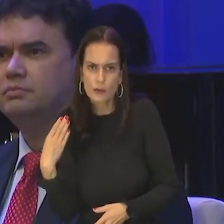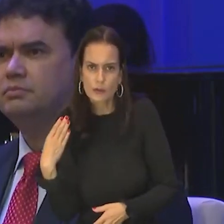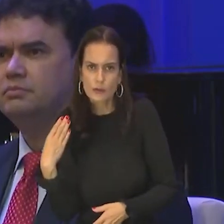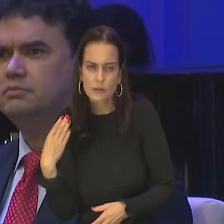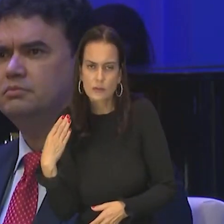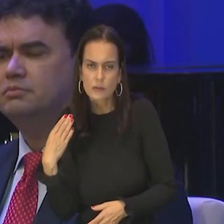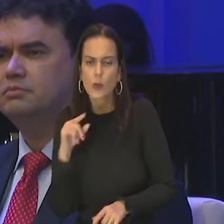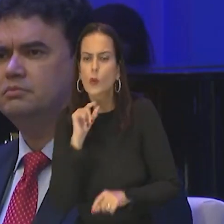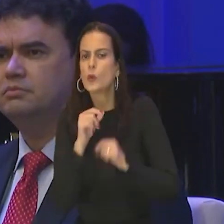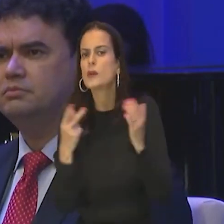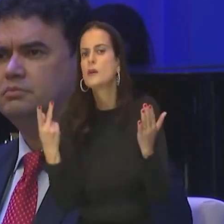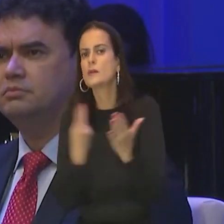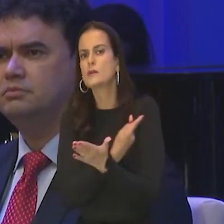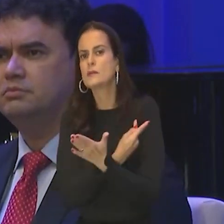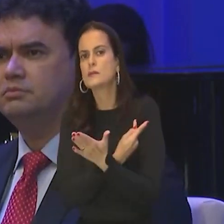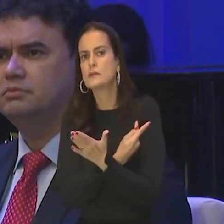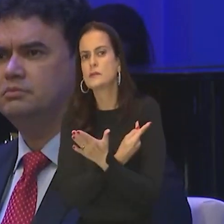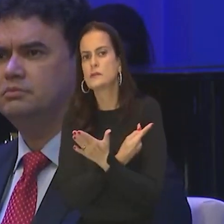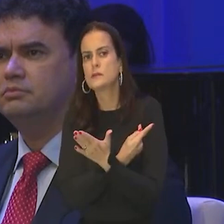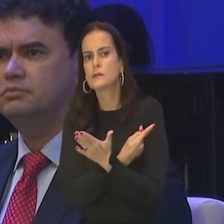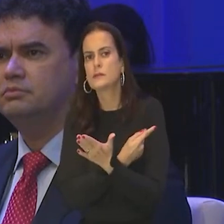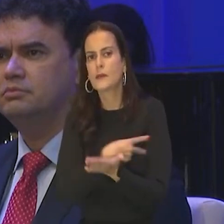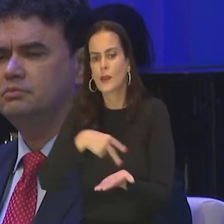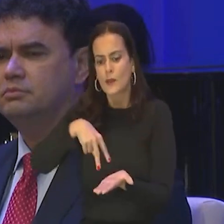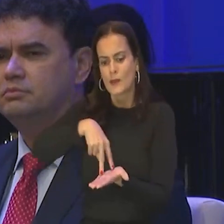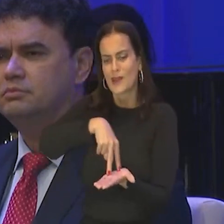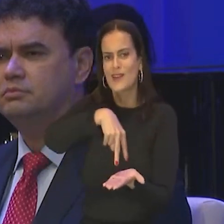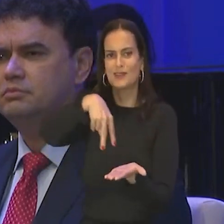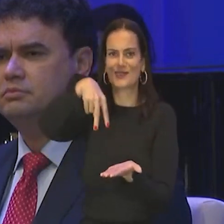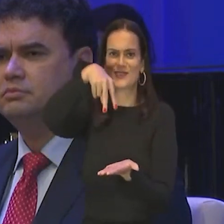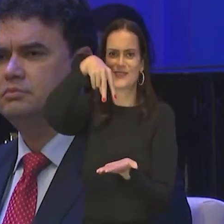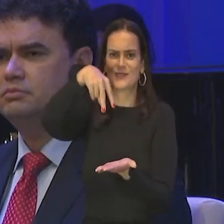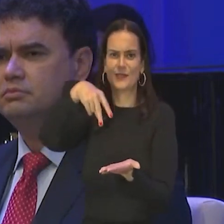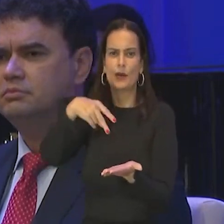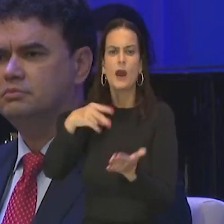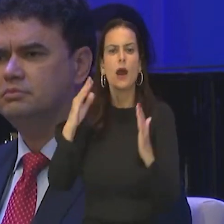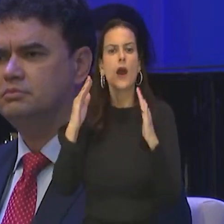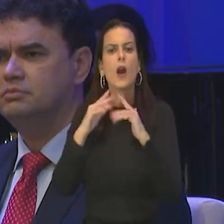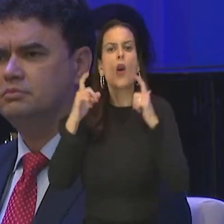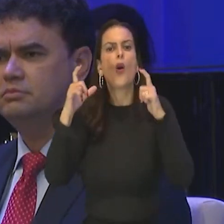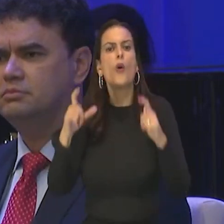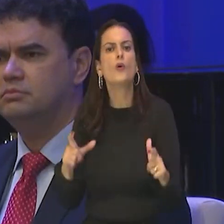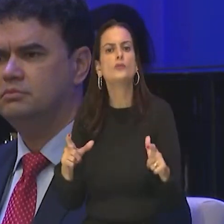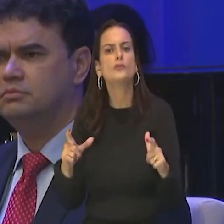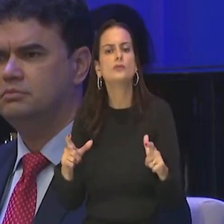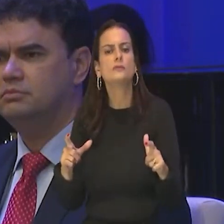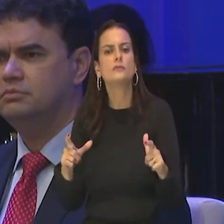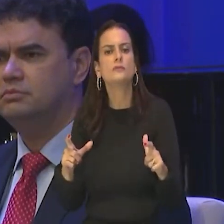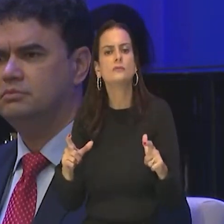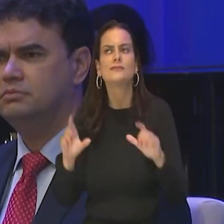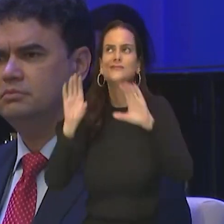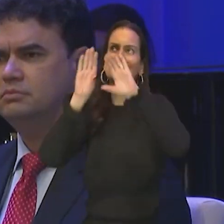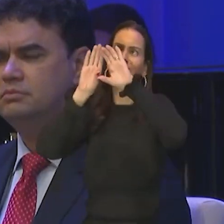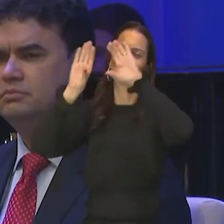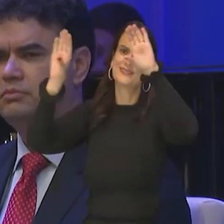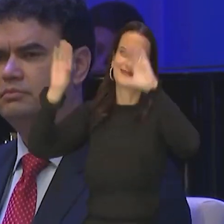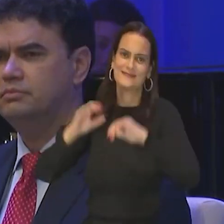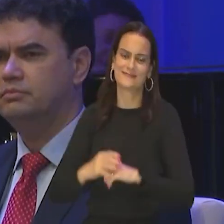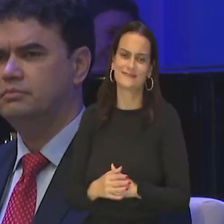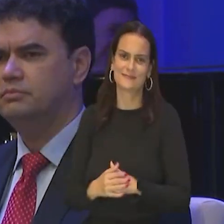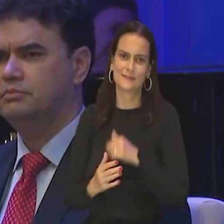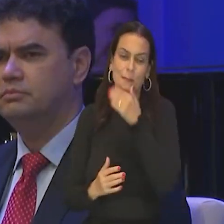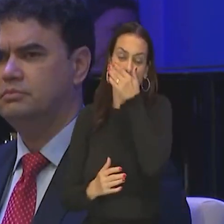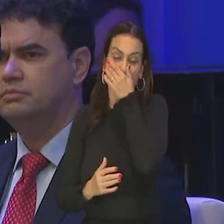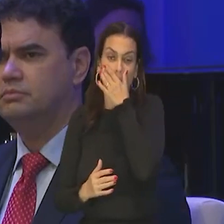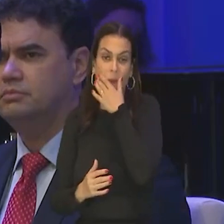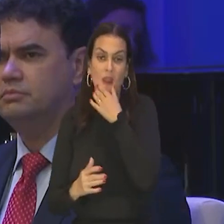O que aconteceu com ele? Ele ressuscitou. E onde ele está agora? No céu.